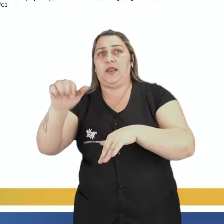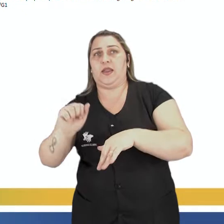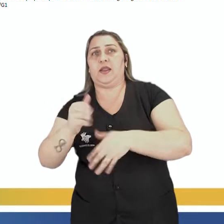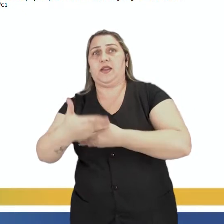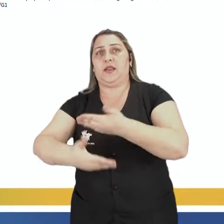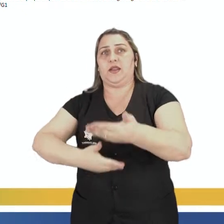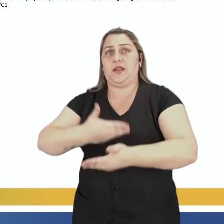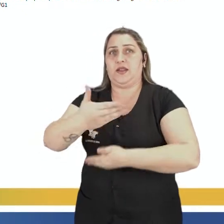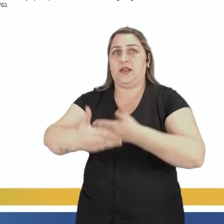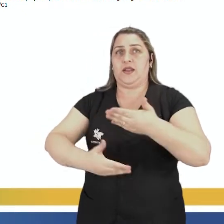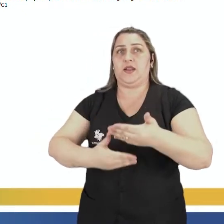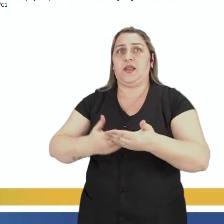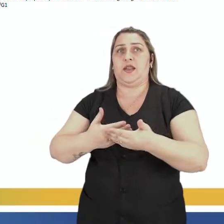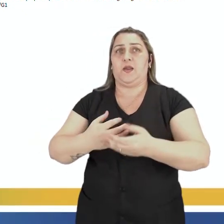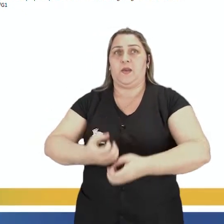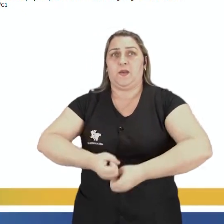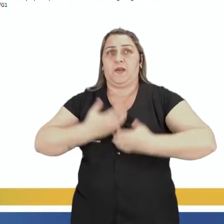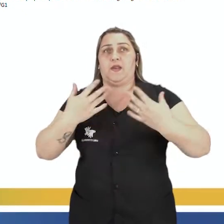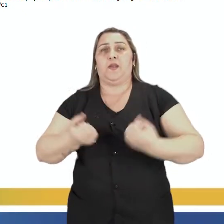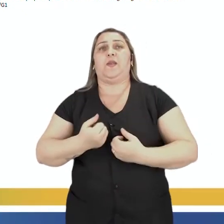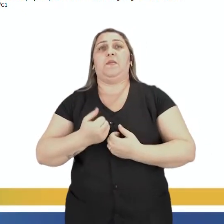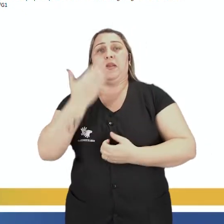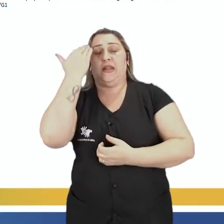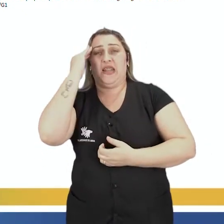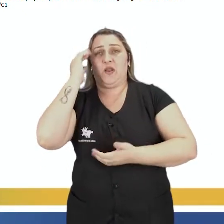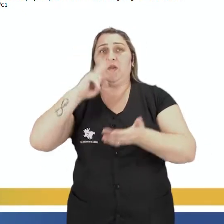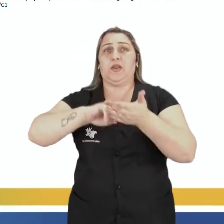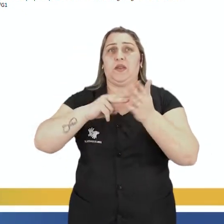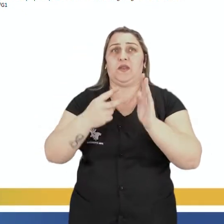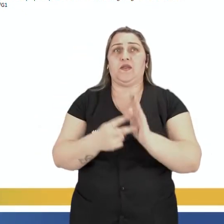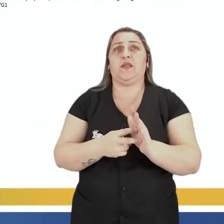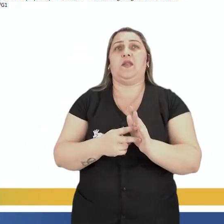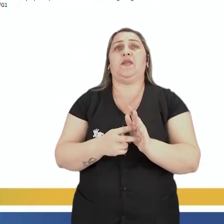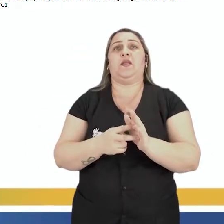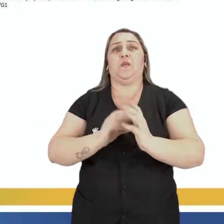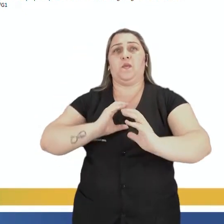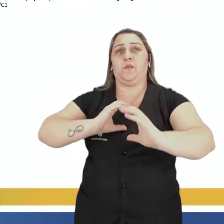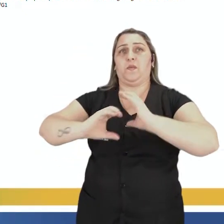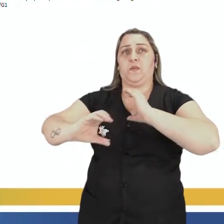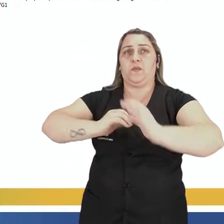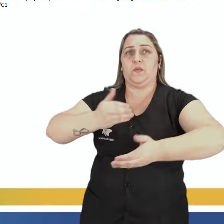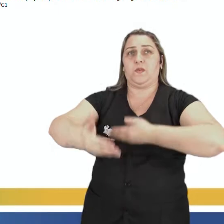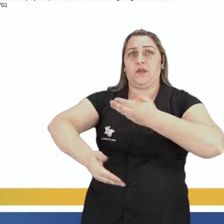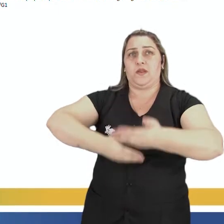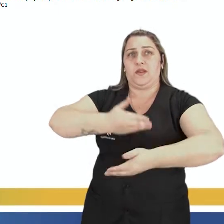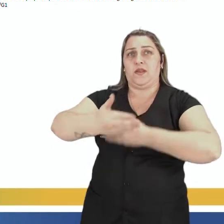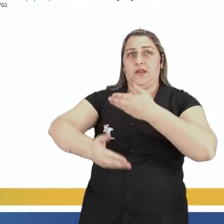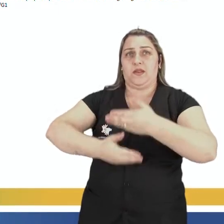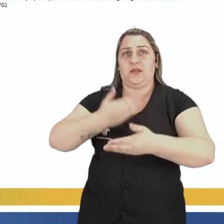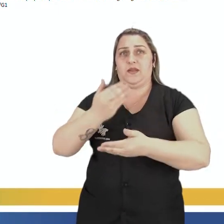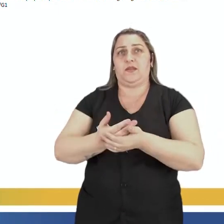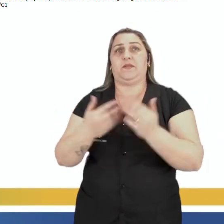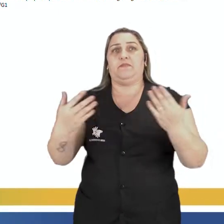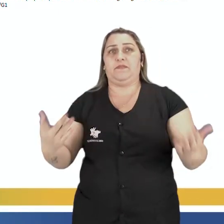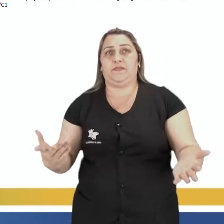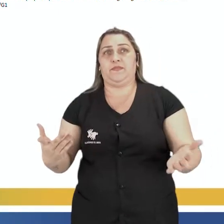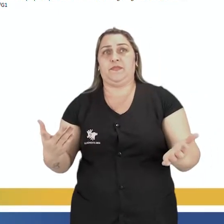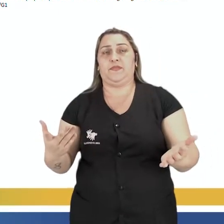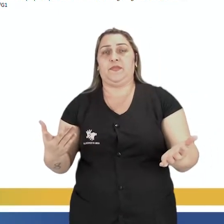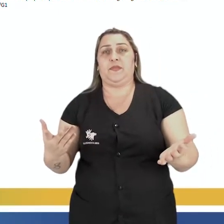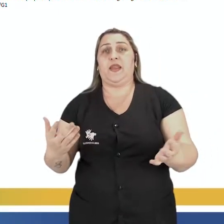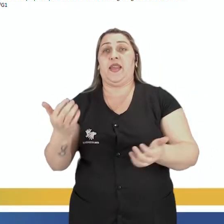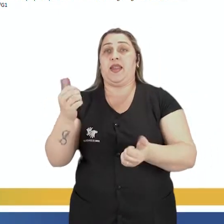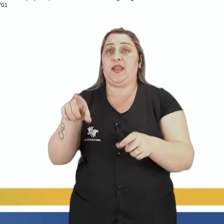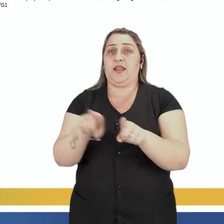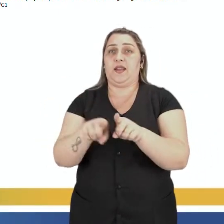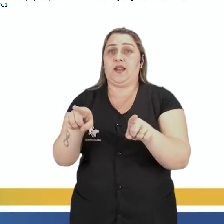espontâneo para a decodificação de seu significado, estabelece o processo de comunicação intencional ou explicitamente,